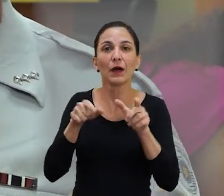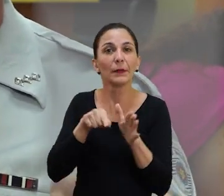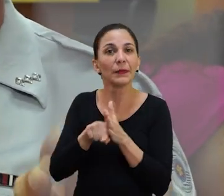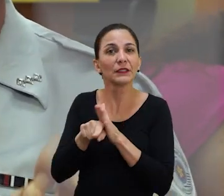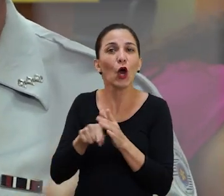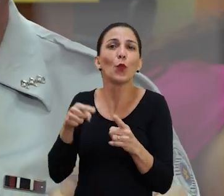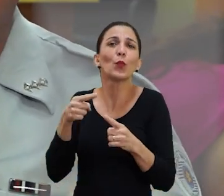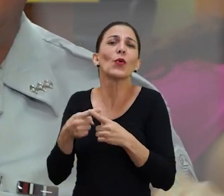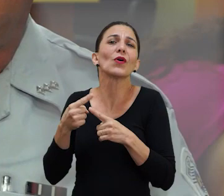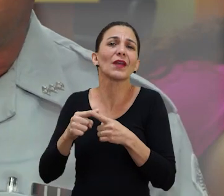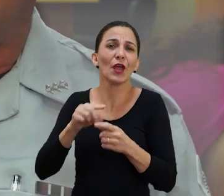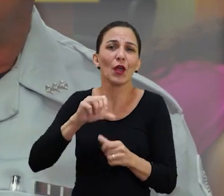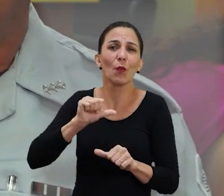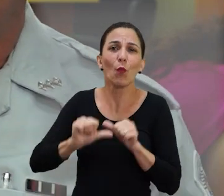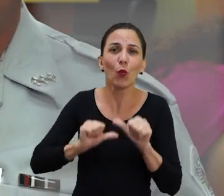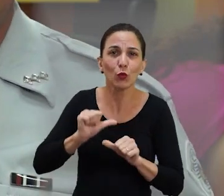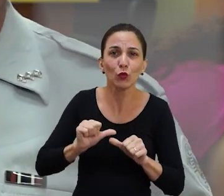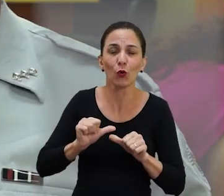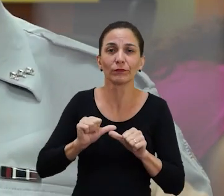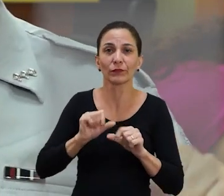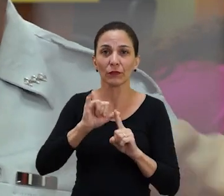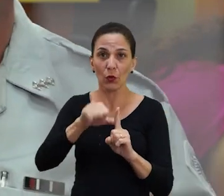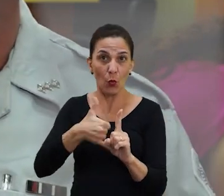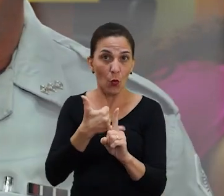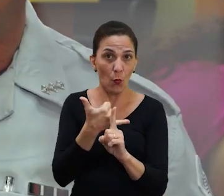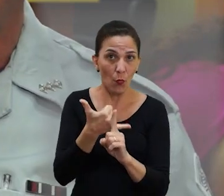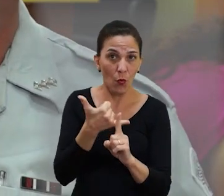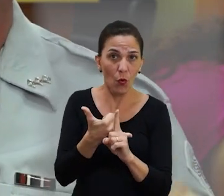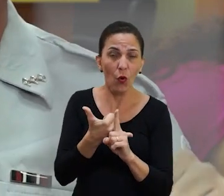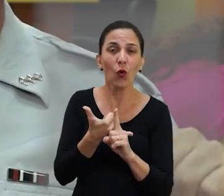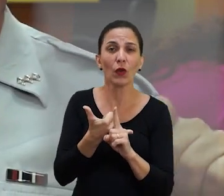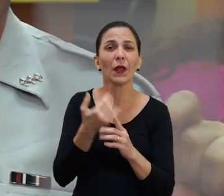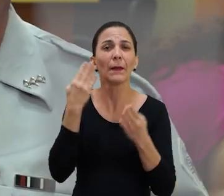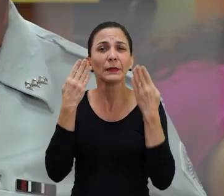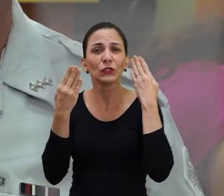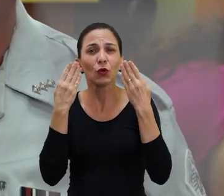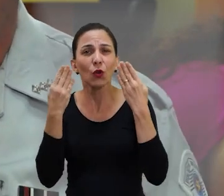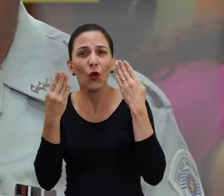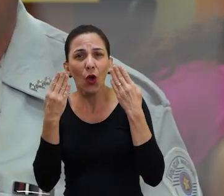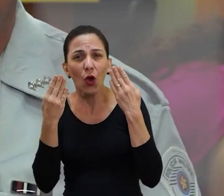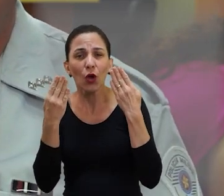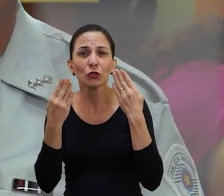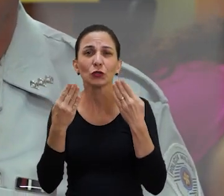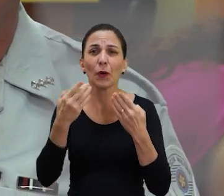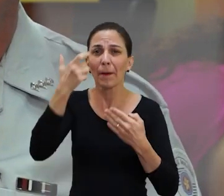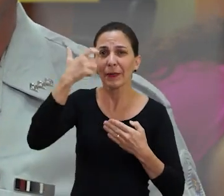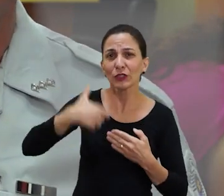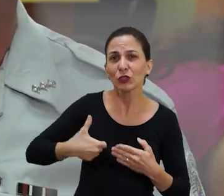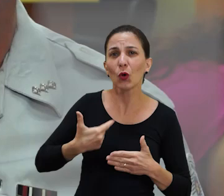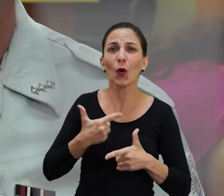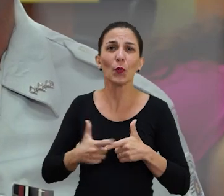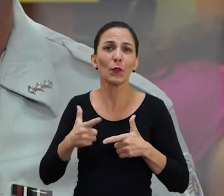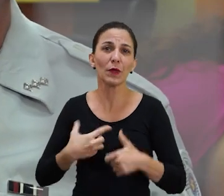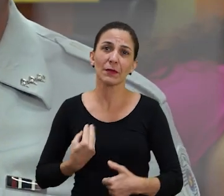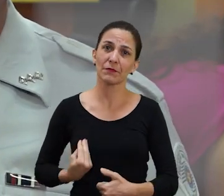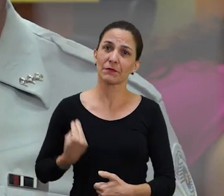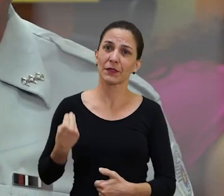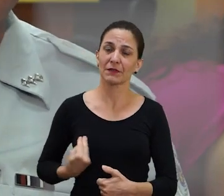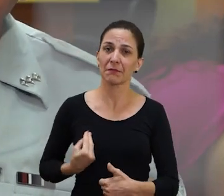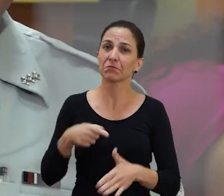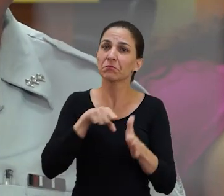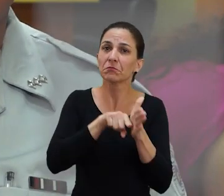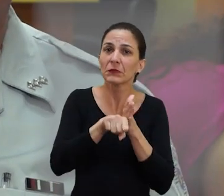deve ser investigado porque né se tá sofrendo bullying na escola se tá com algum problema psicológico tá com algum problema pessoal né